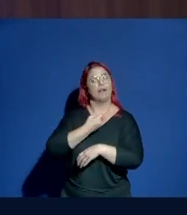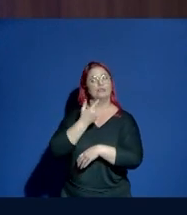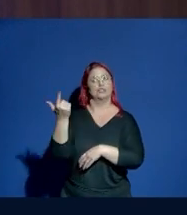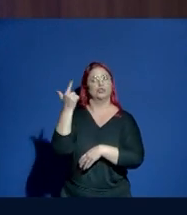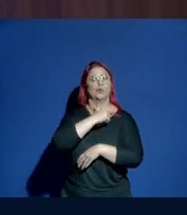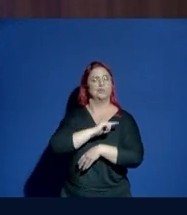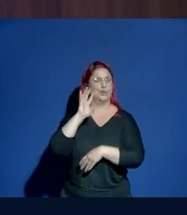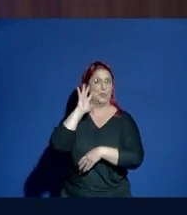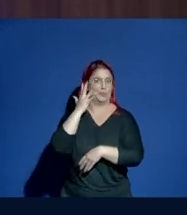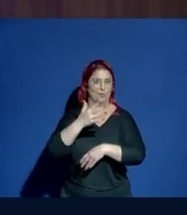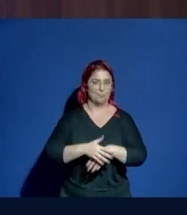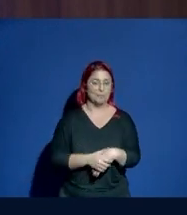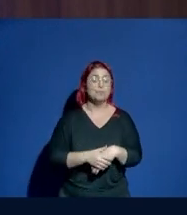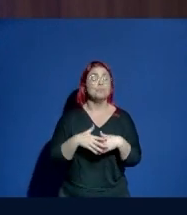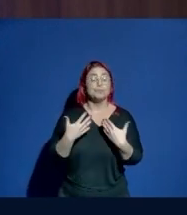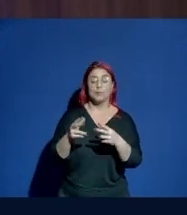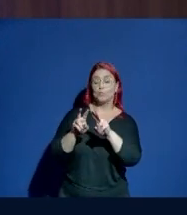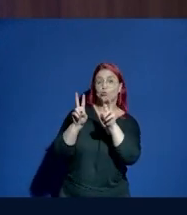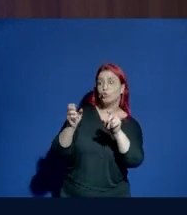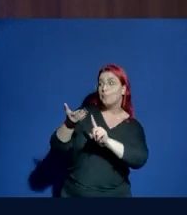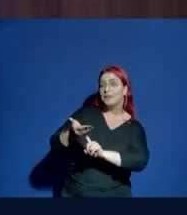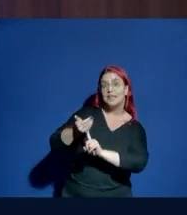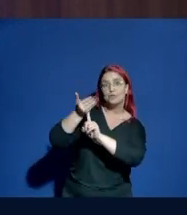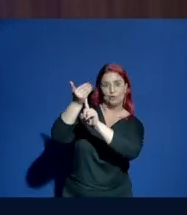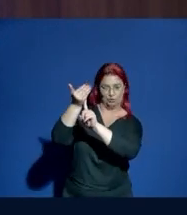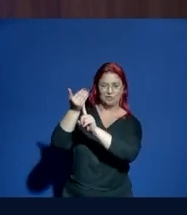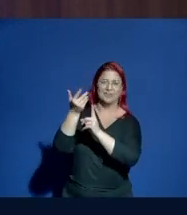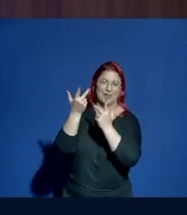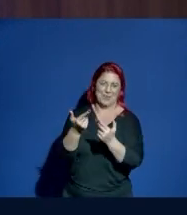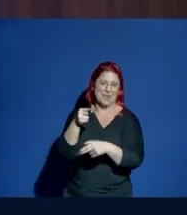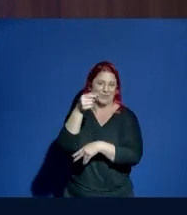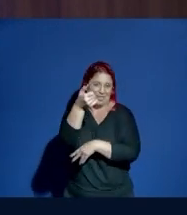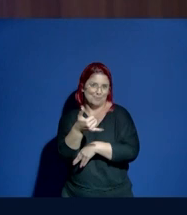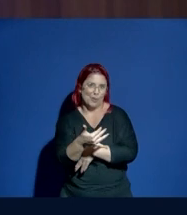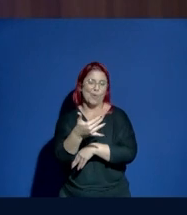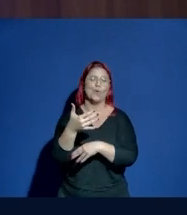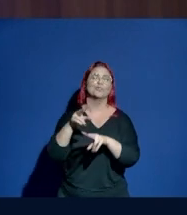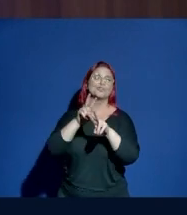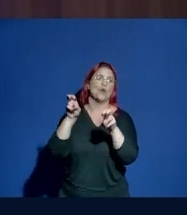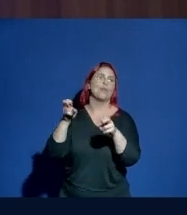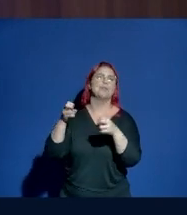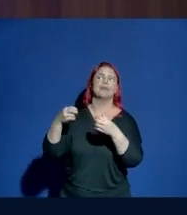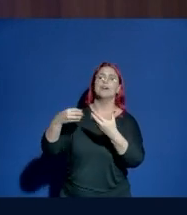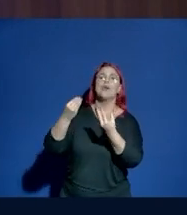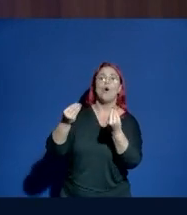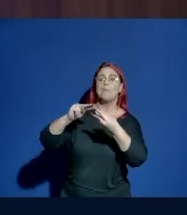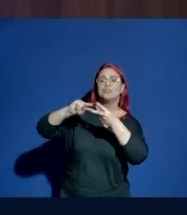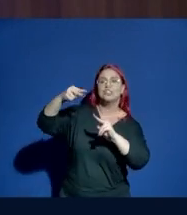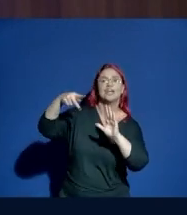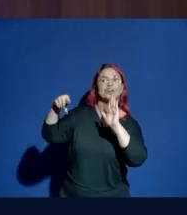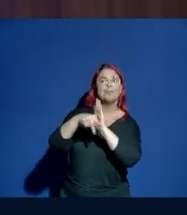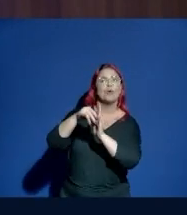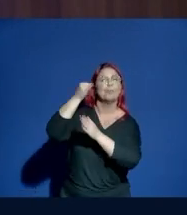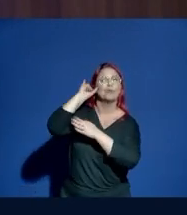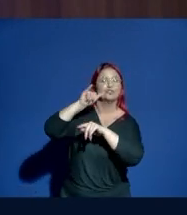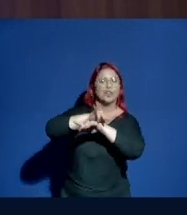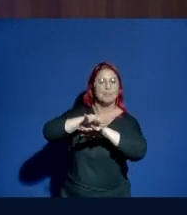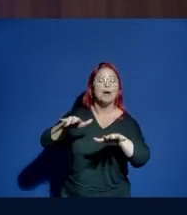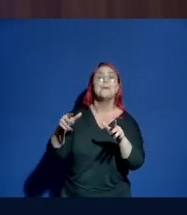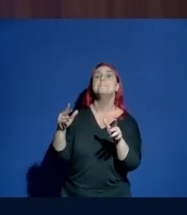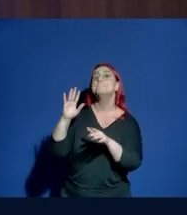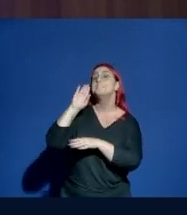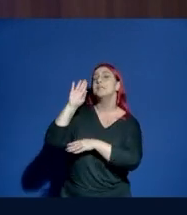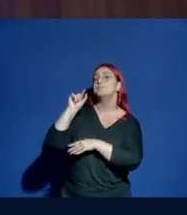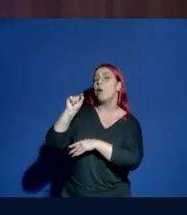e conseguimos fazer isso então em tecnologia começa a que você citou de melhorar genética do nosso rebanho principalmente na produção de leite